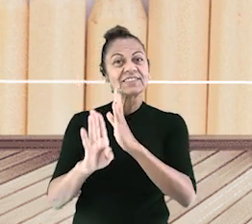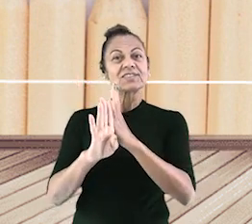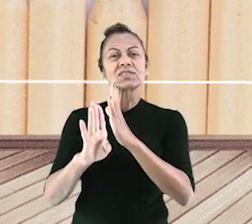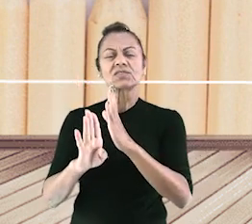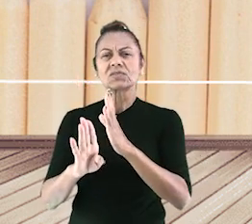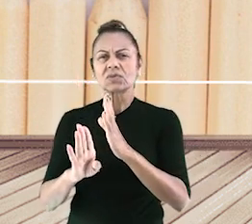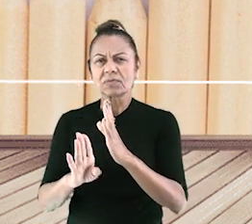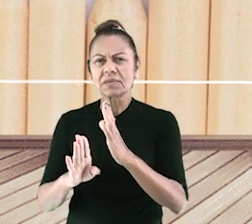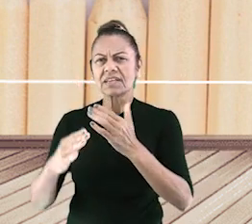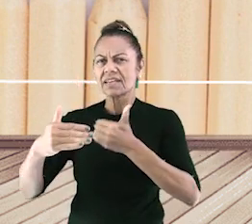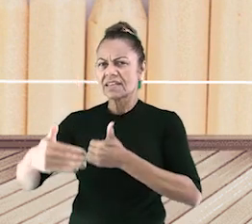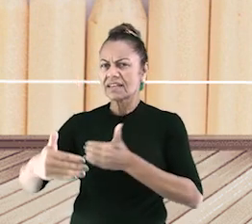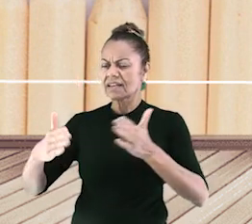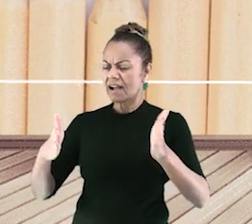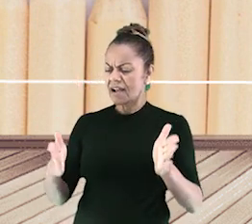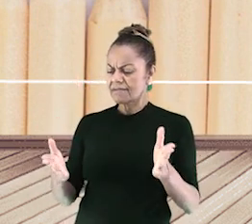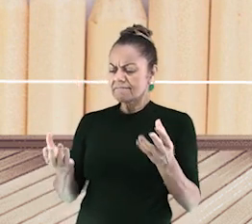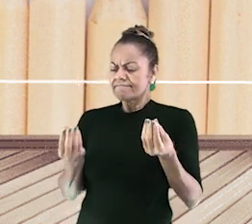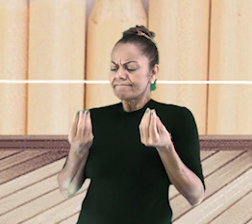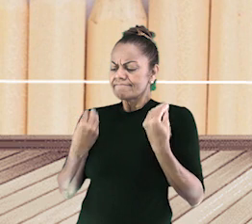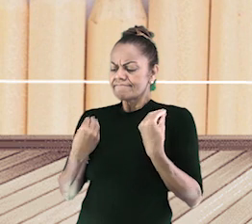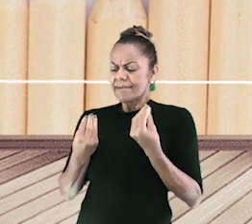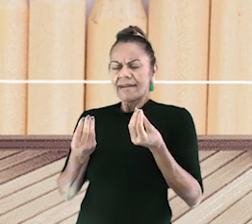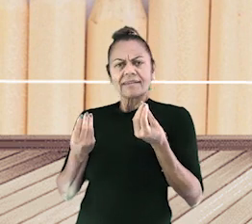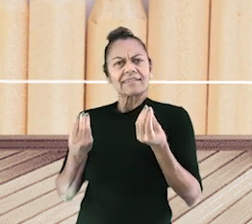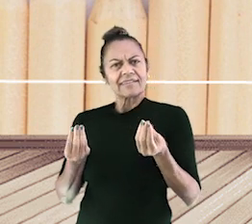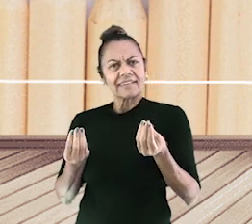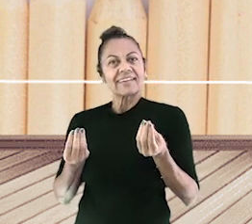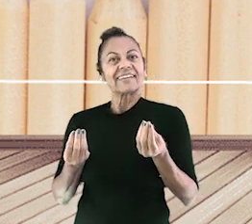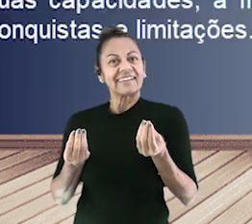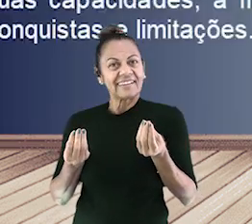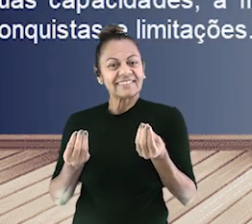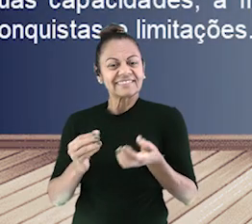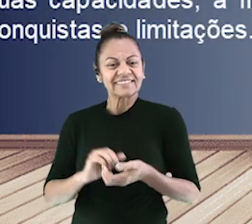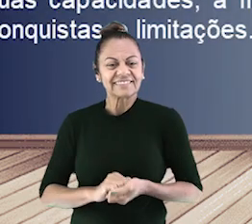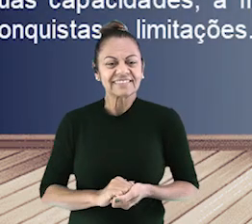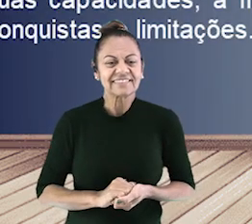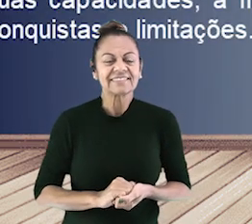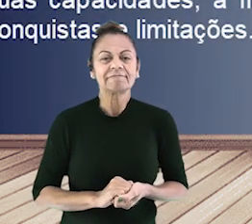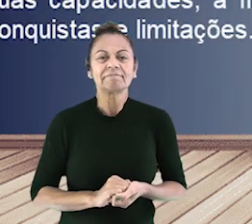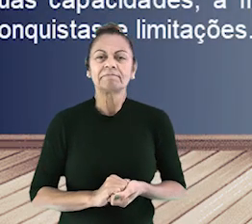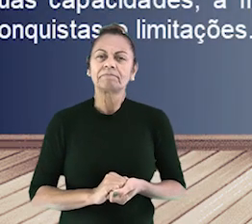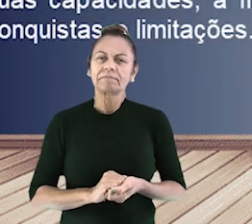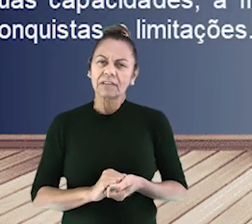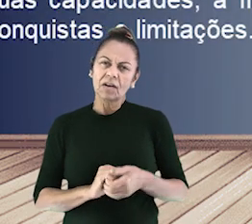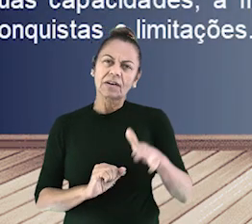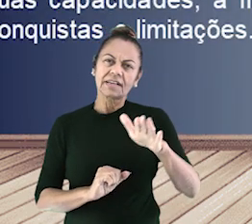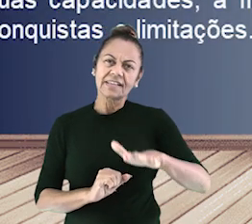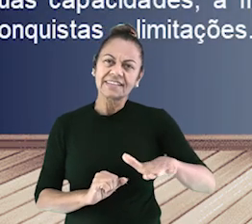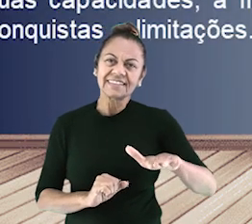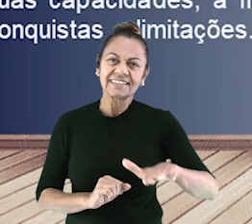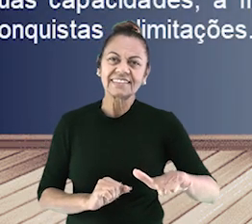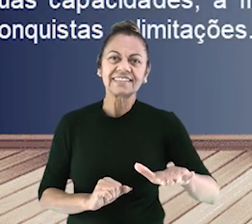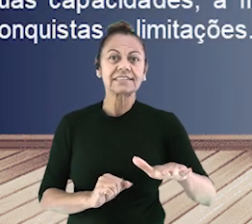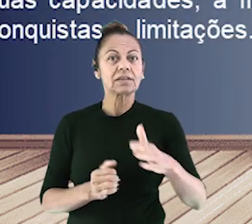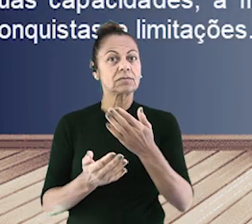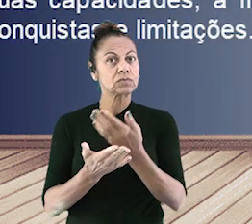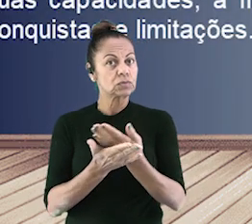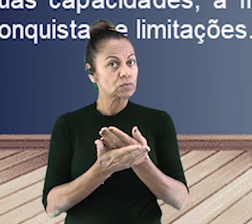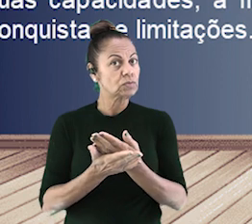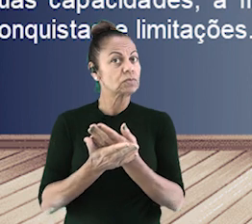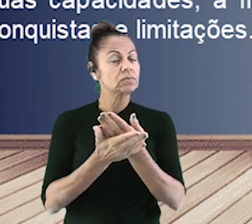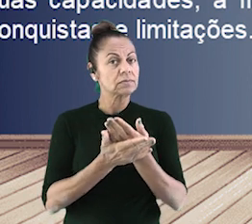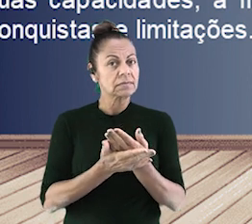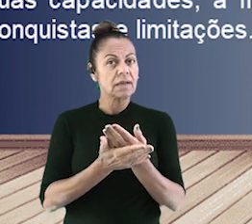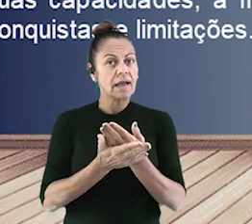servir essa caixa. Isso mesmo. E claro, crianças e estudantes, não esqueçam